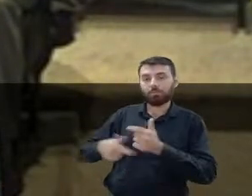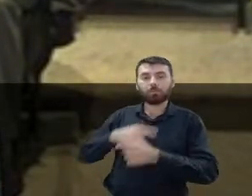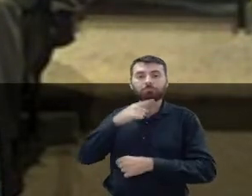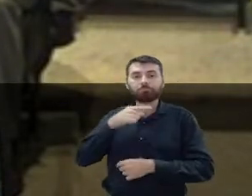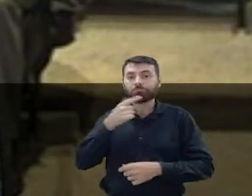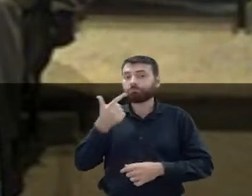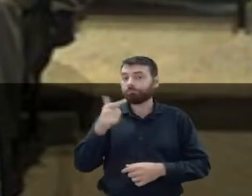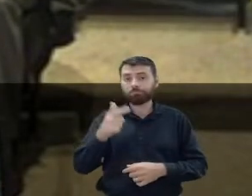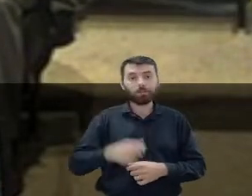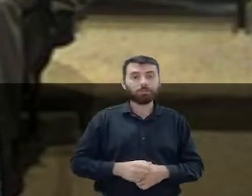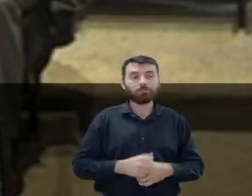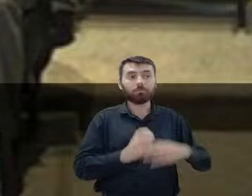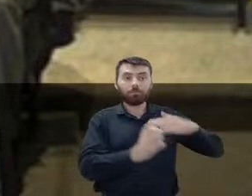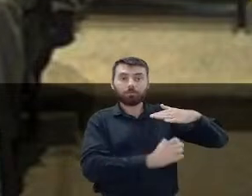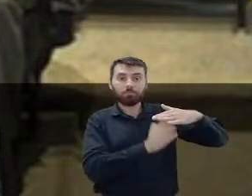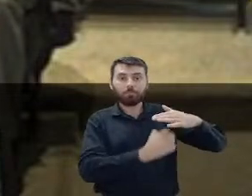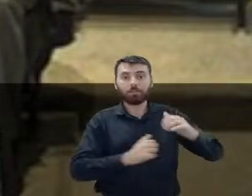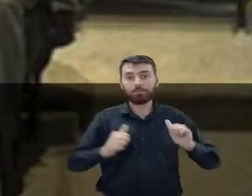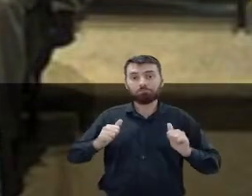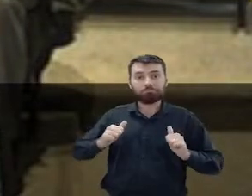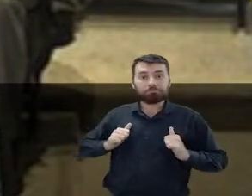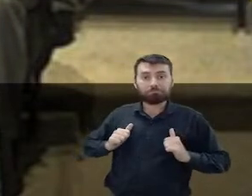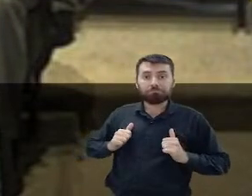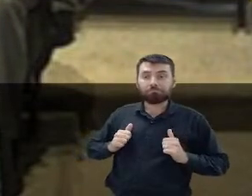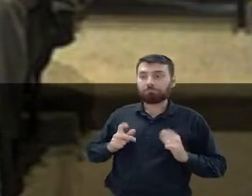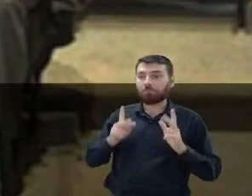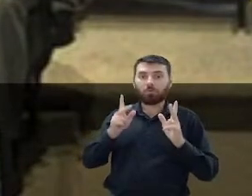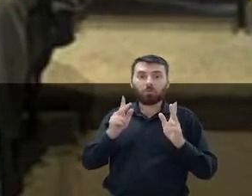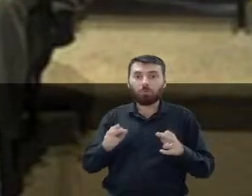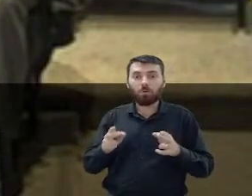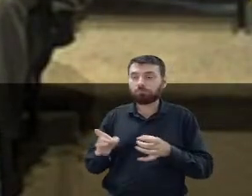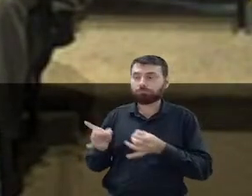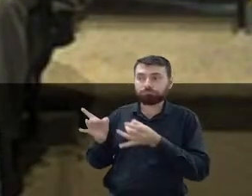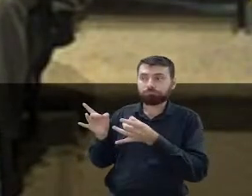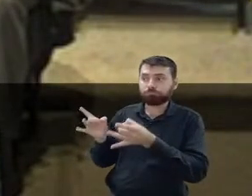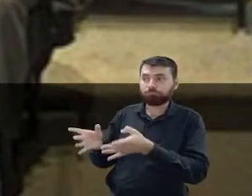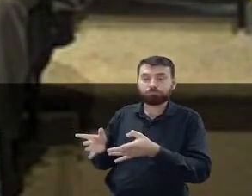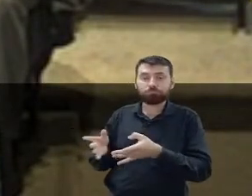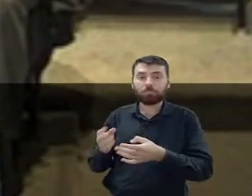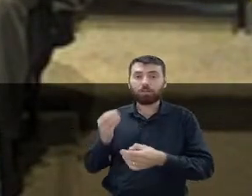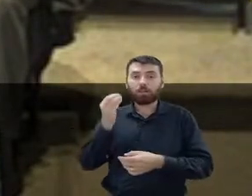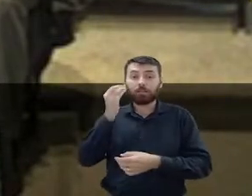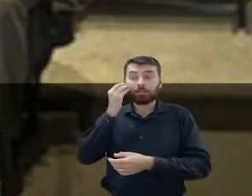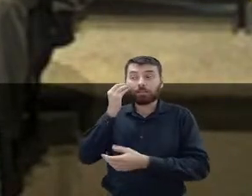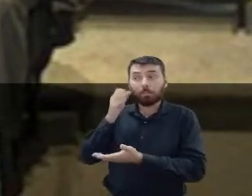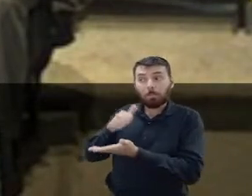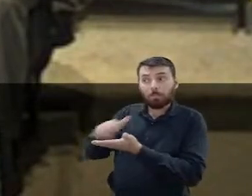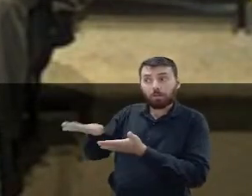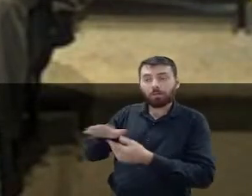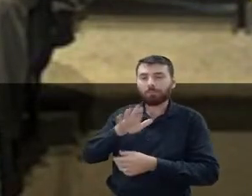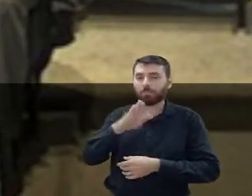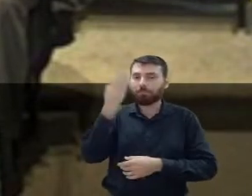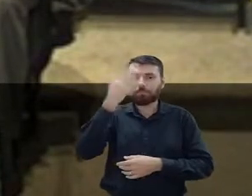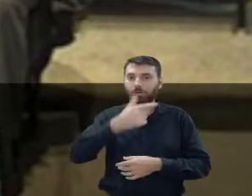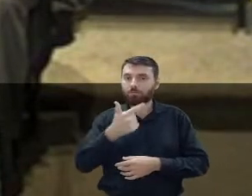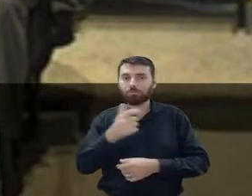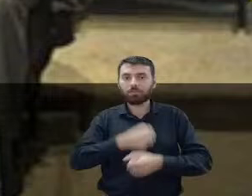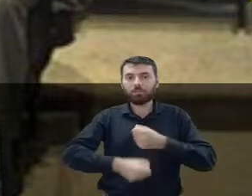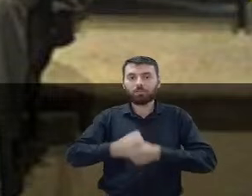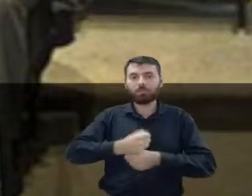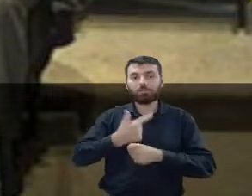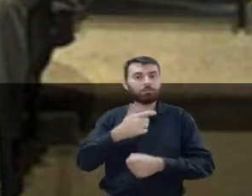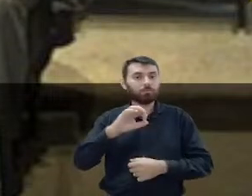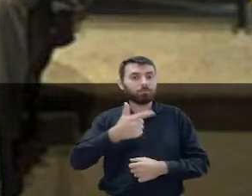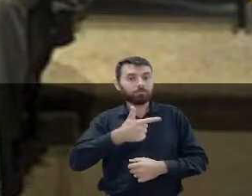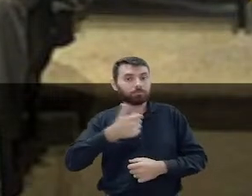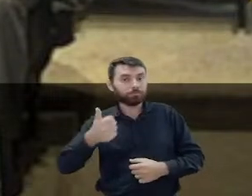deixou ela lá, cozinhou ela, tentou dispensá-la, porque tem prova disso, em 2021. Aí, depois, o contador tirou do sistema de social, porque,